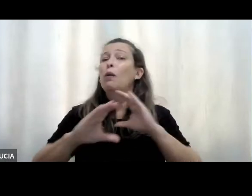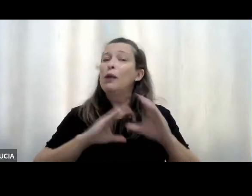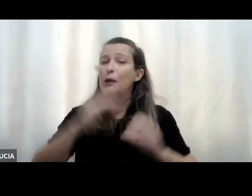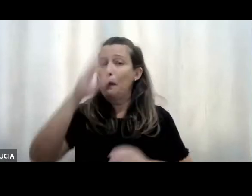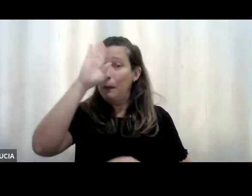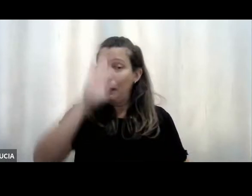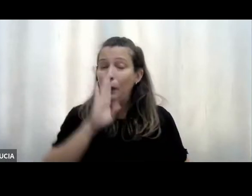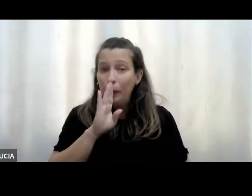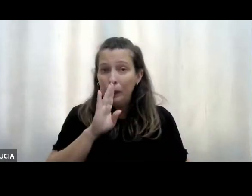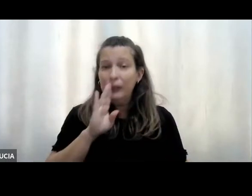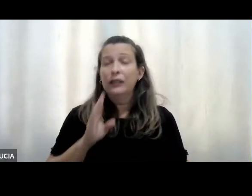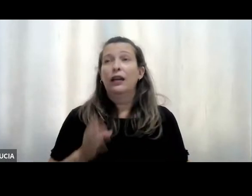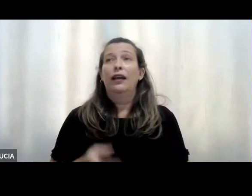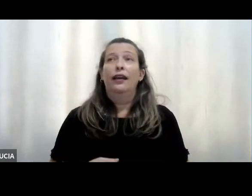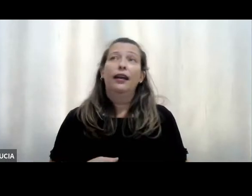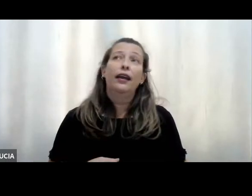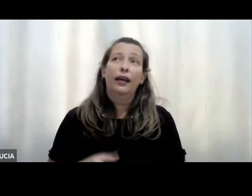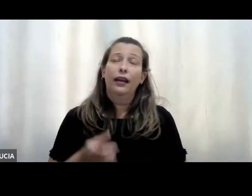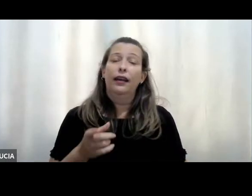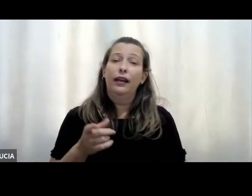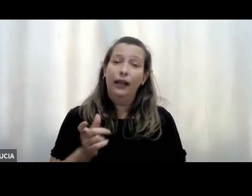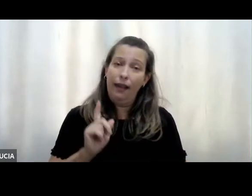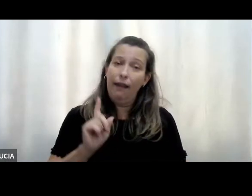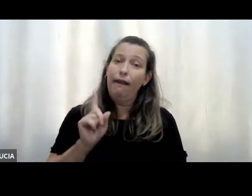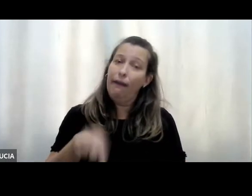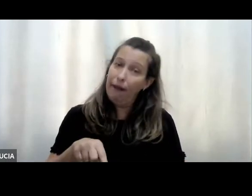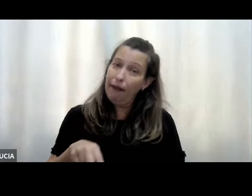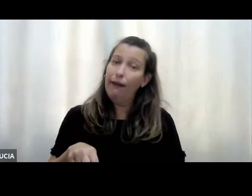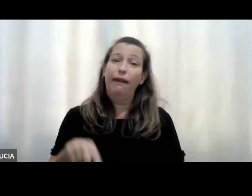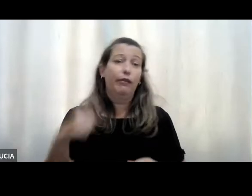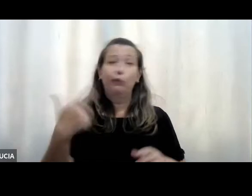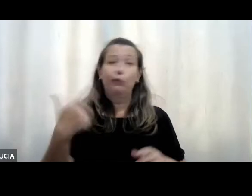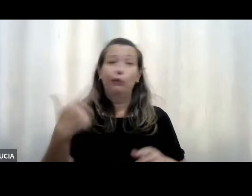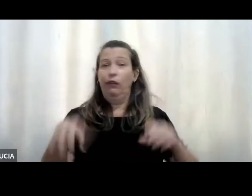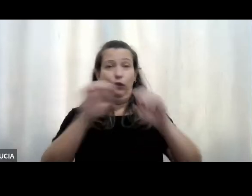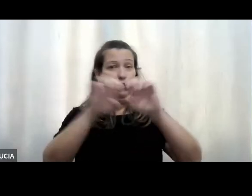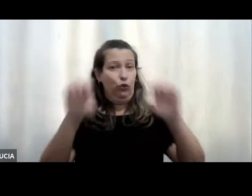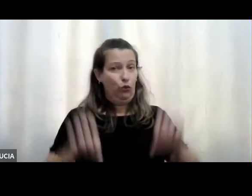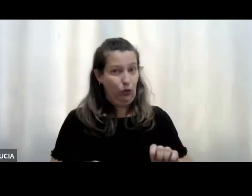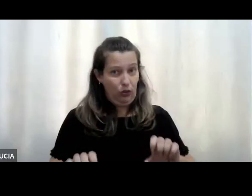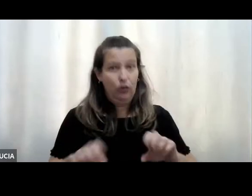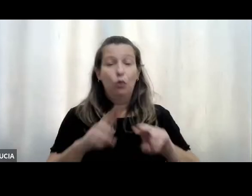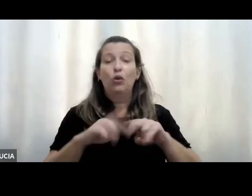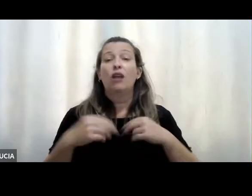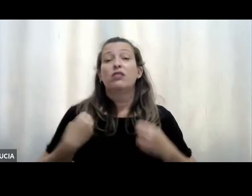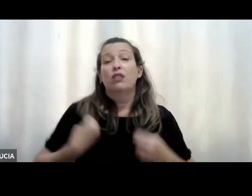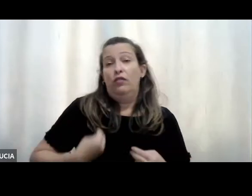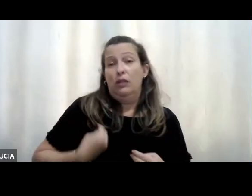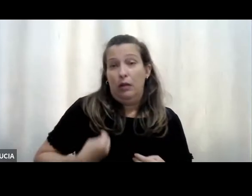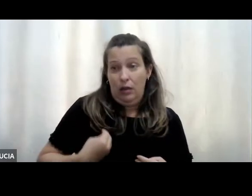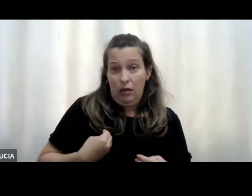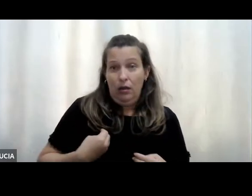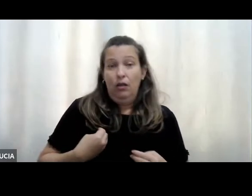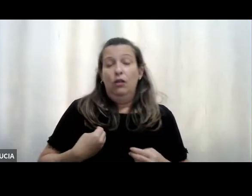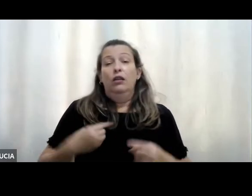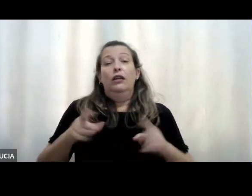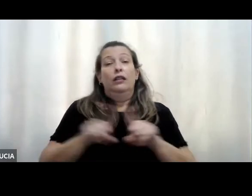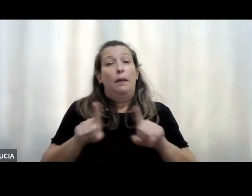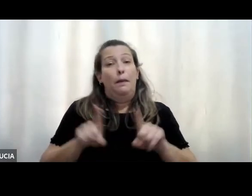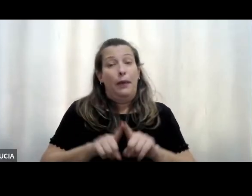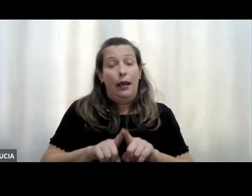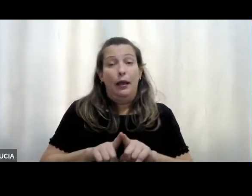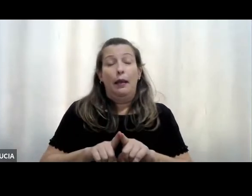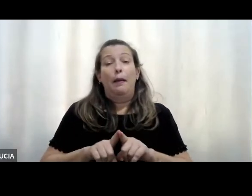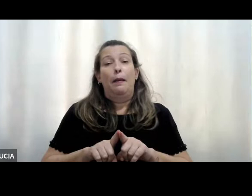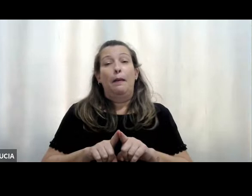pública, ela, além de ter sido, né, desestruturada do ponto de vista de funcionamento de participação social, a